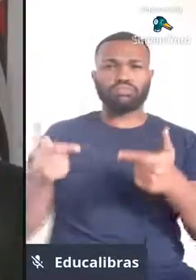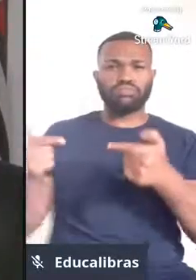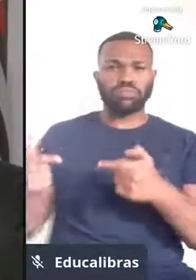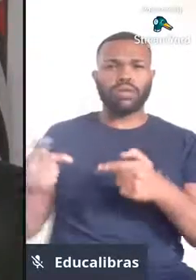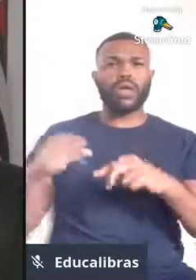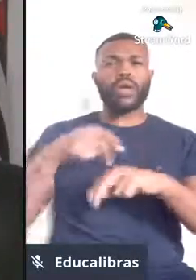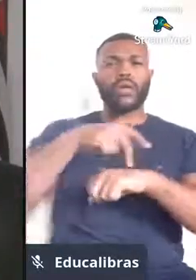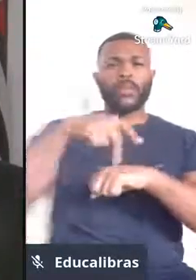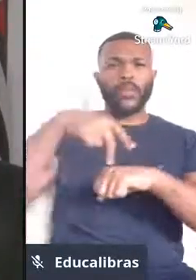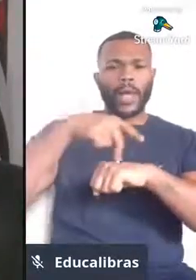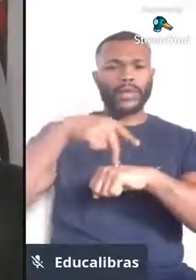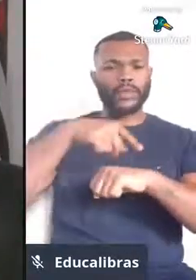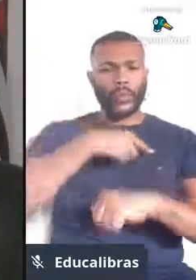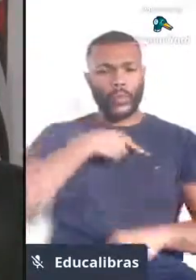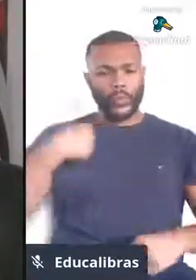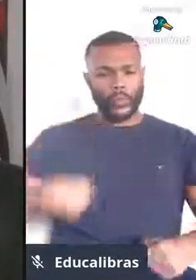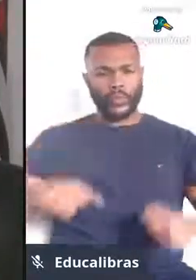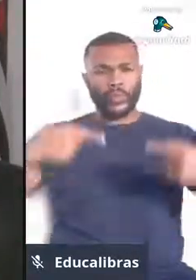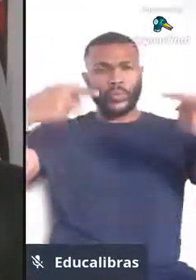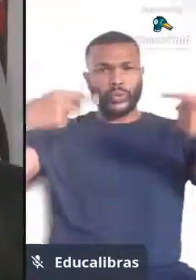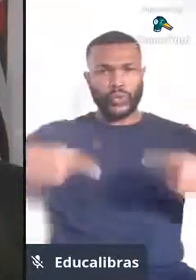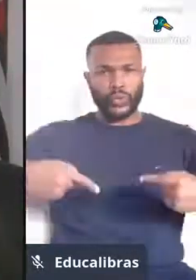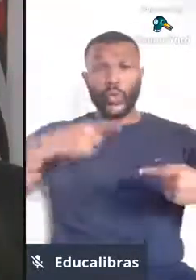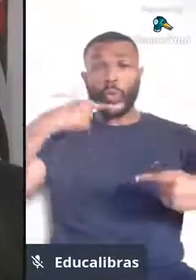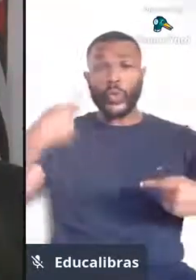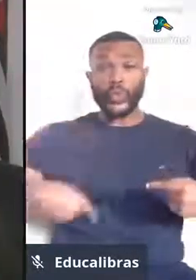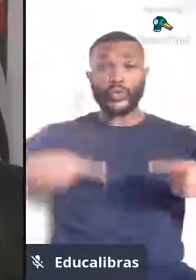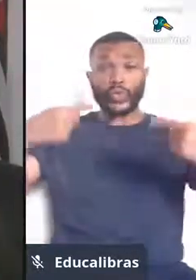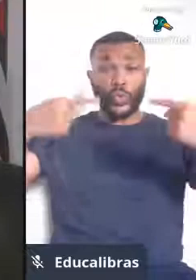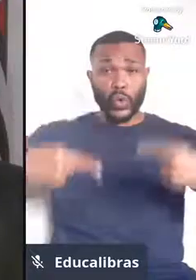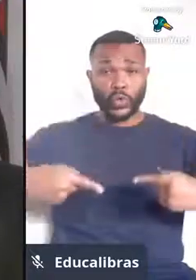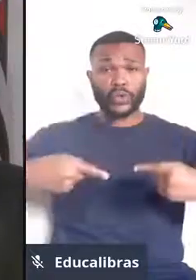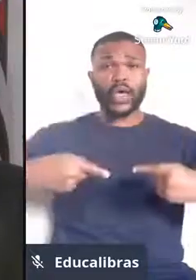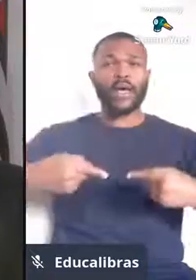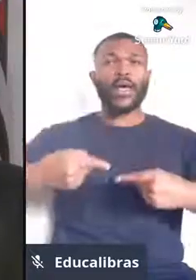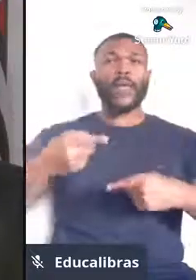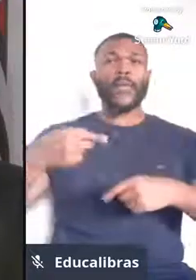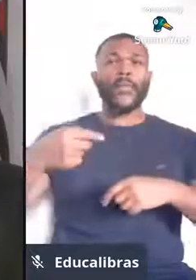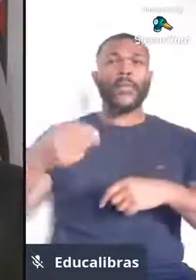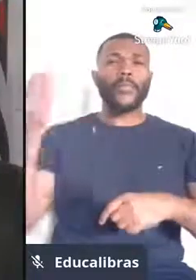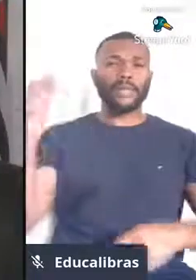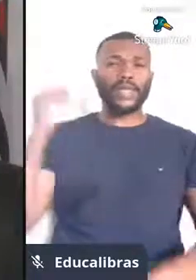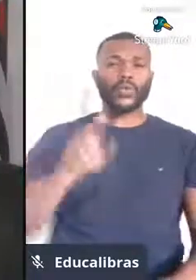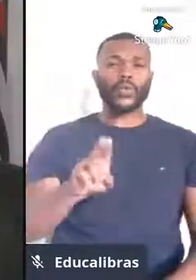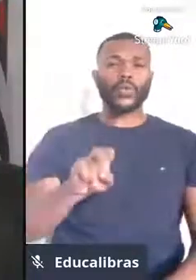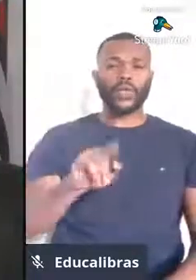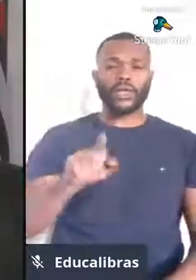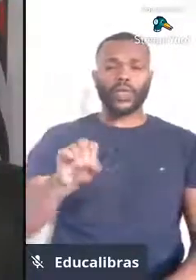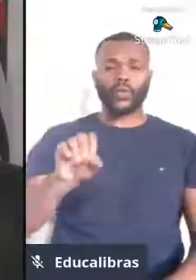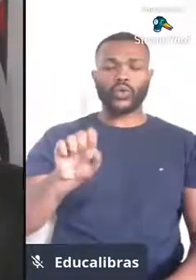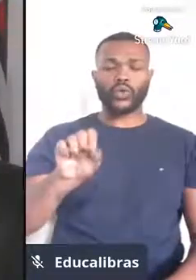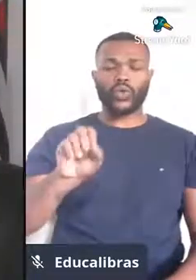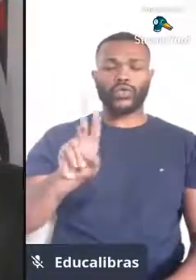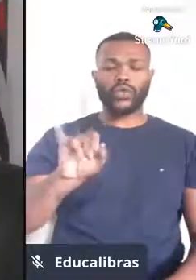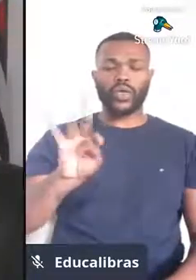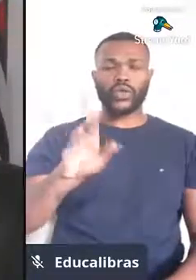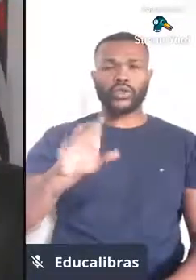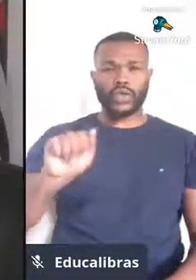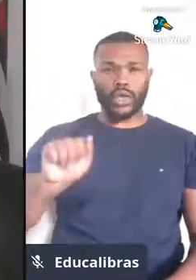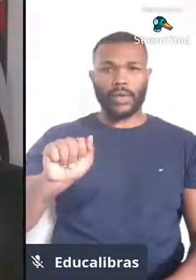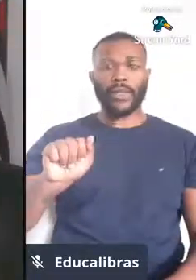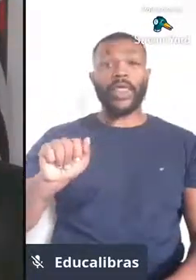tal, na União Soviética, na época, criou uma cultura de armazenamento